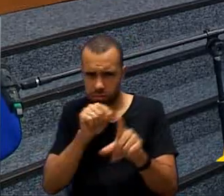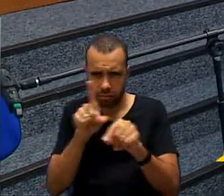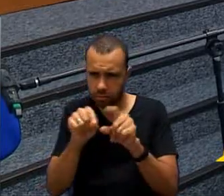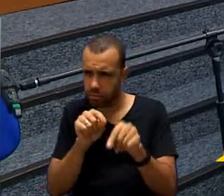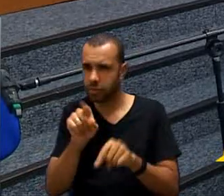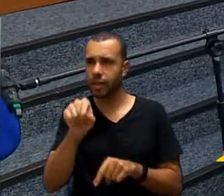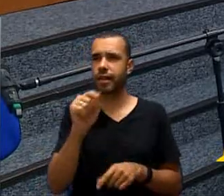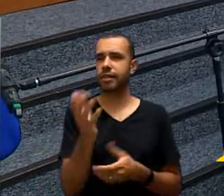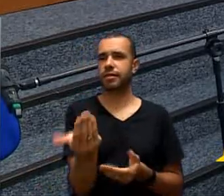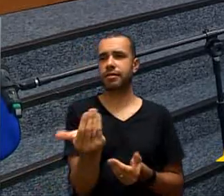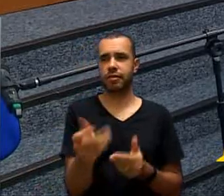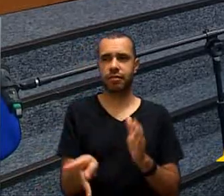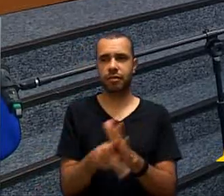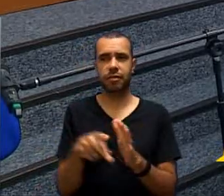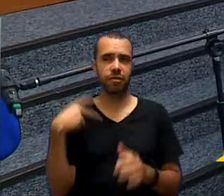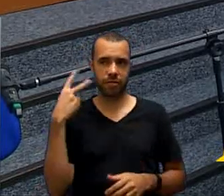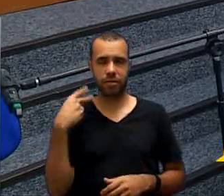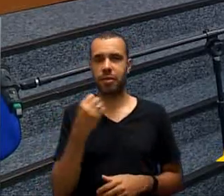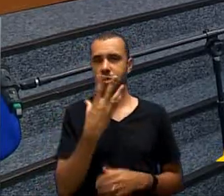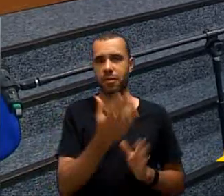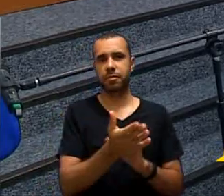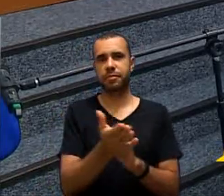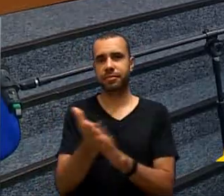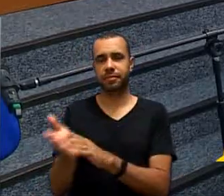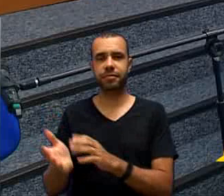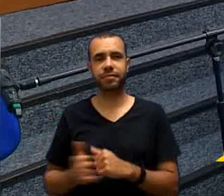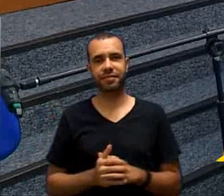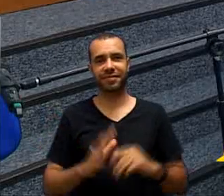mirins. Parabéns.